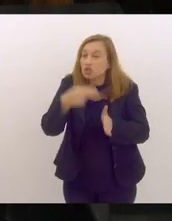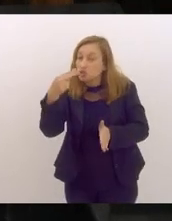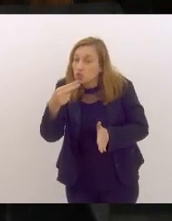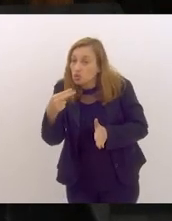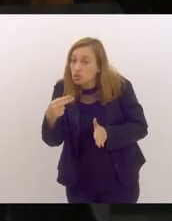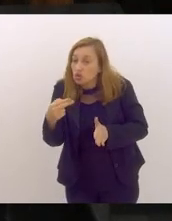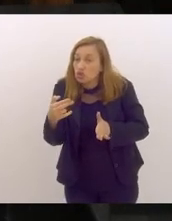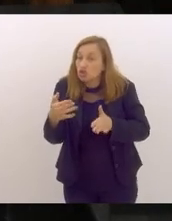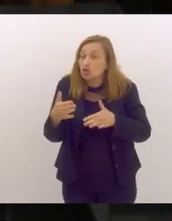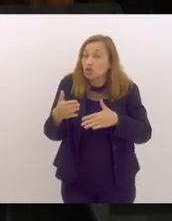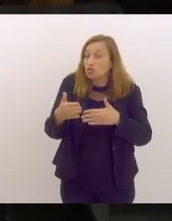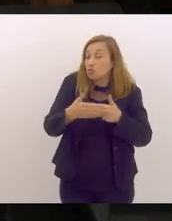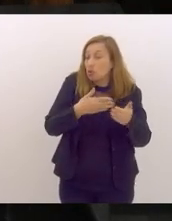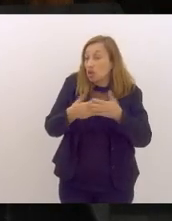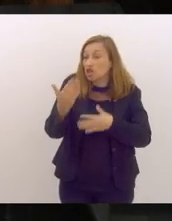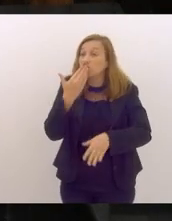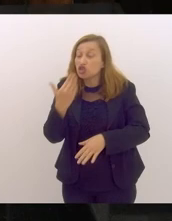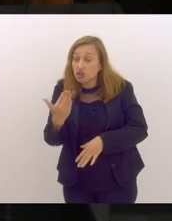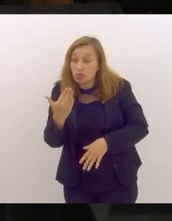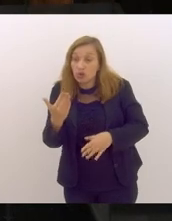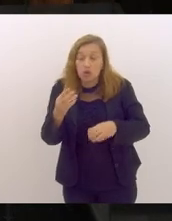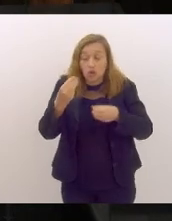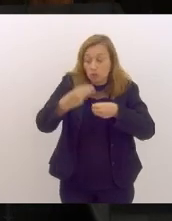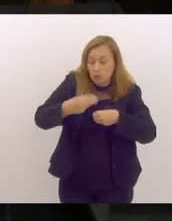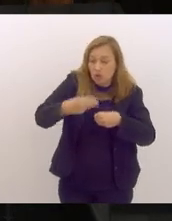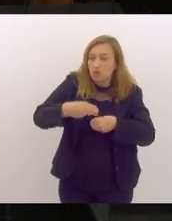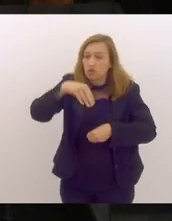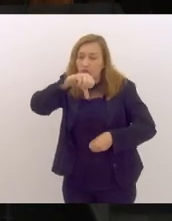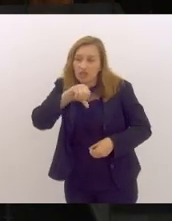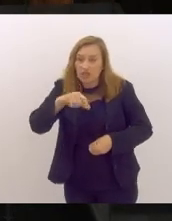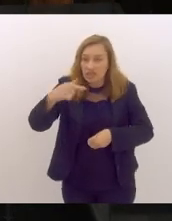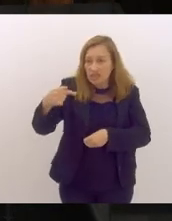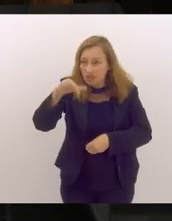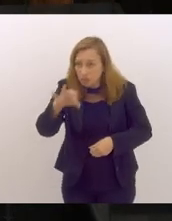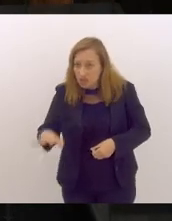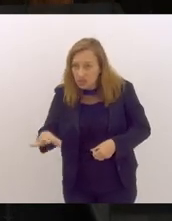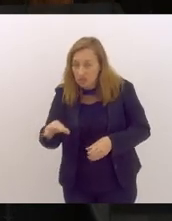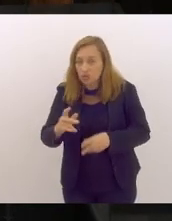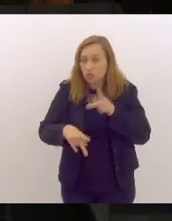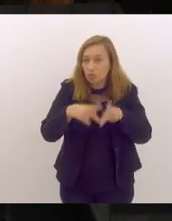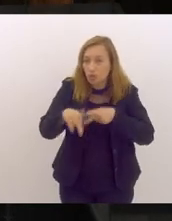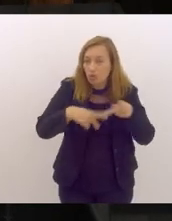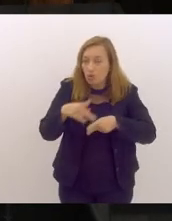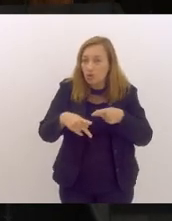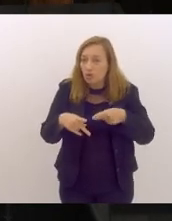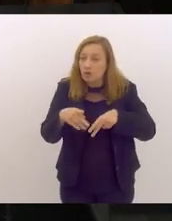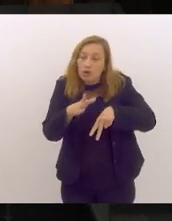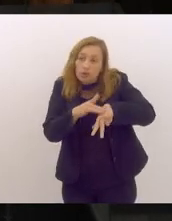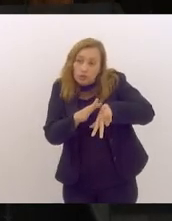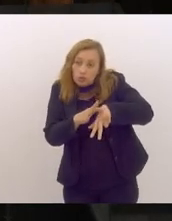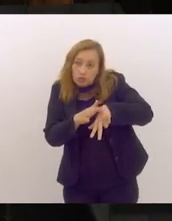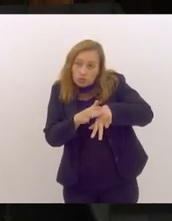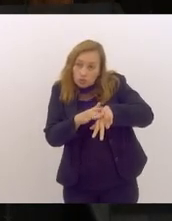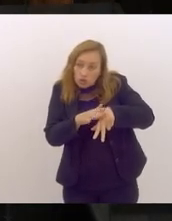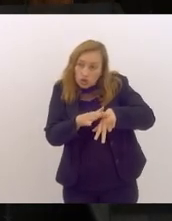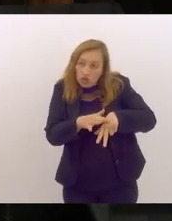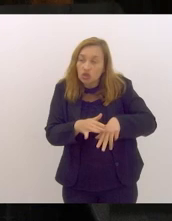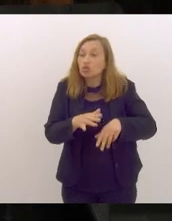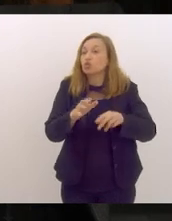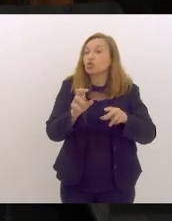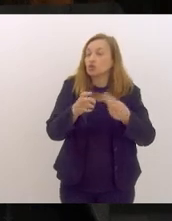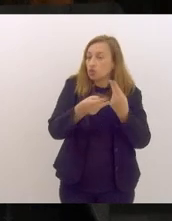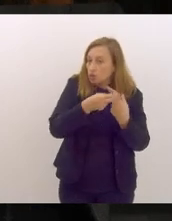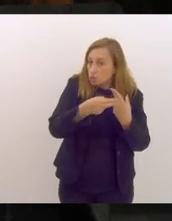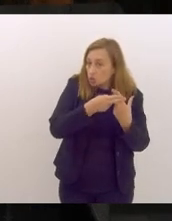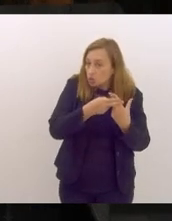média complexidade em um município, né, no qual 97% da população são pacientes SUS, são usuários SUS, ou seja,